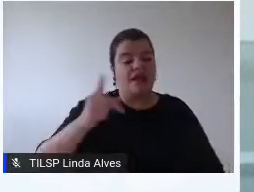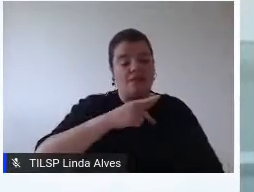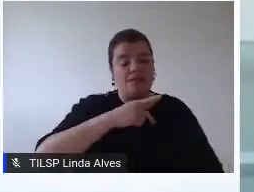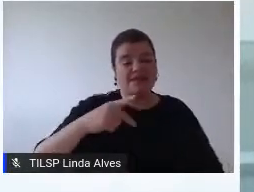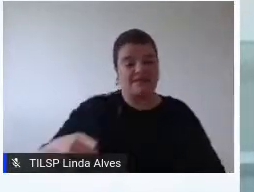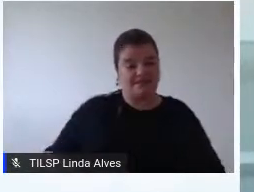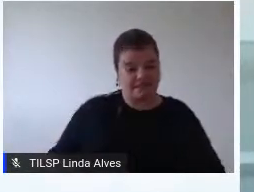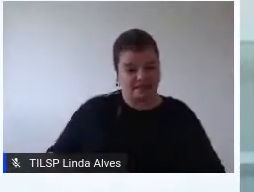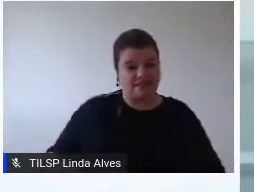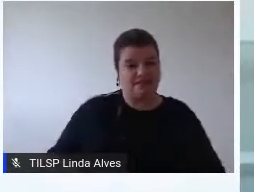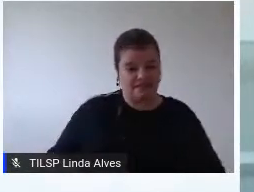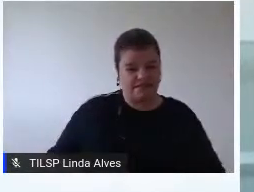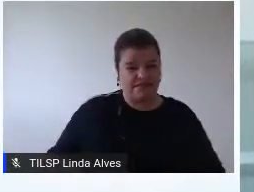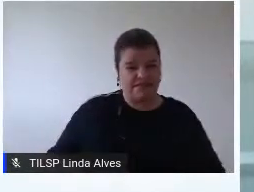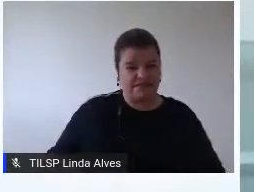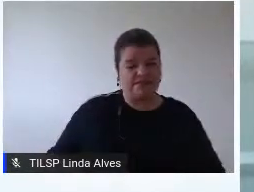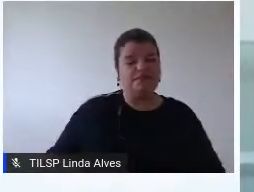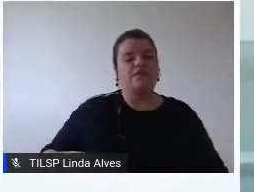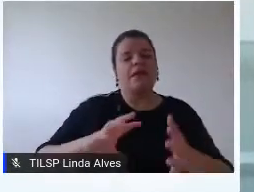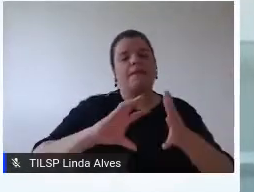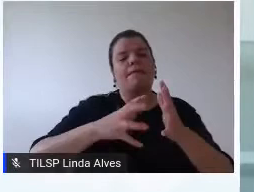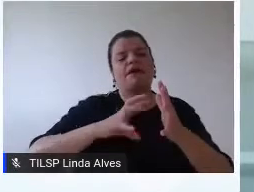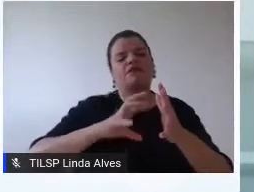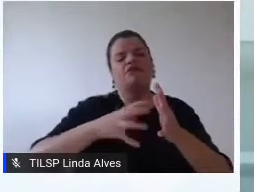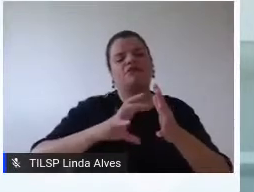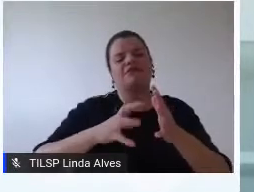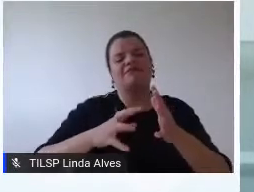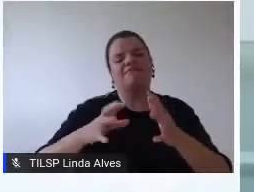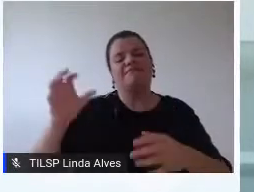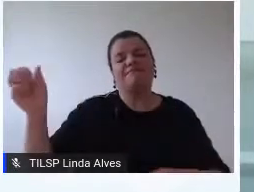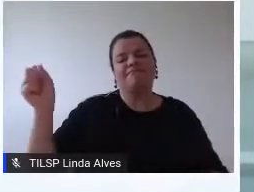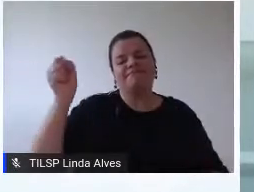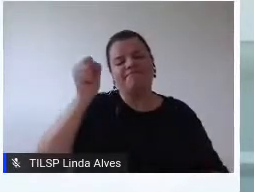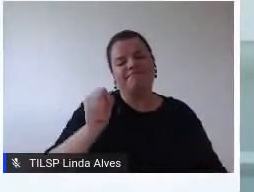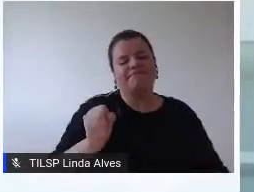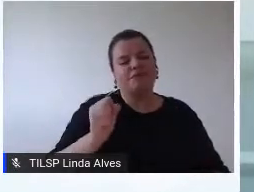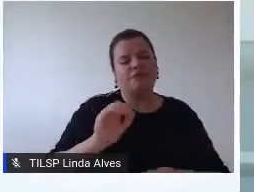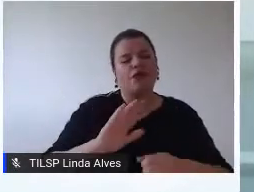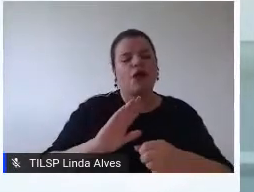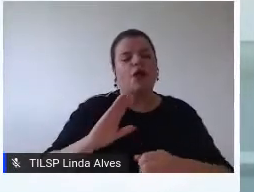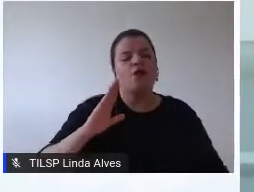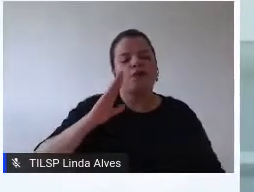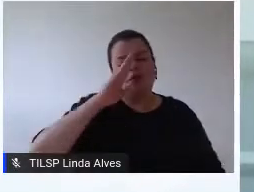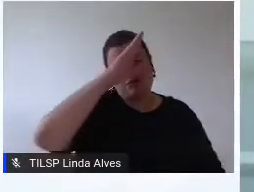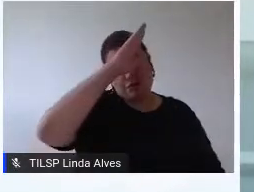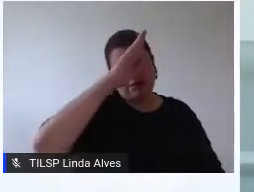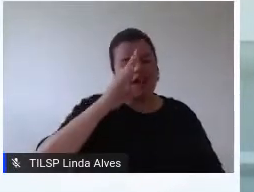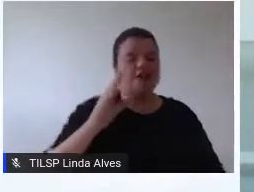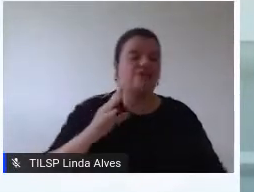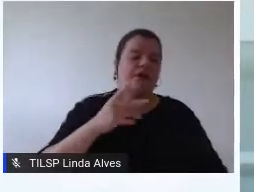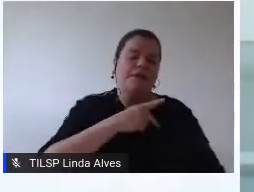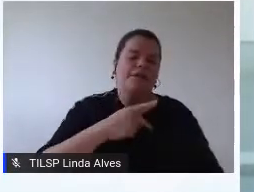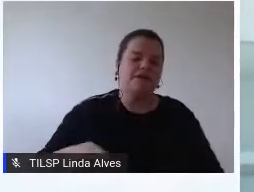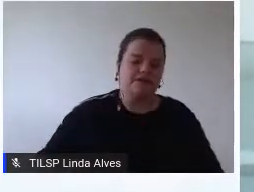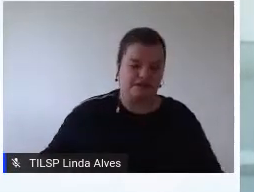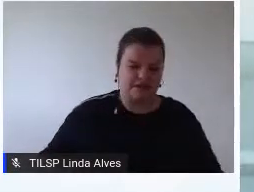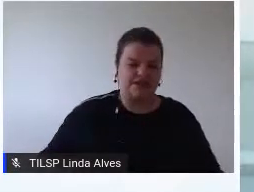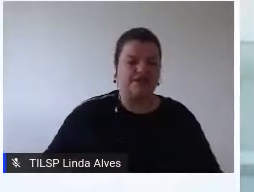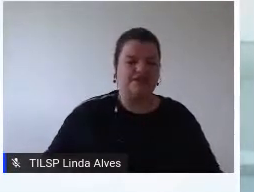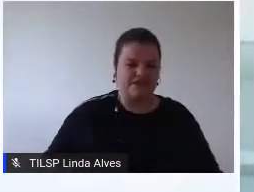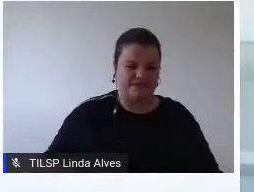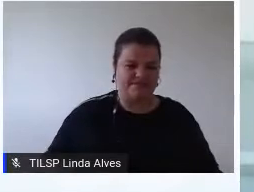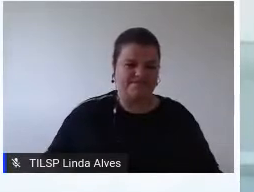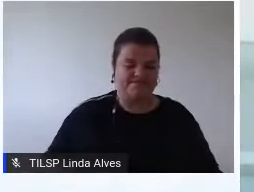é o presidente do partido que abrigou o Bolsonaro para que fosse candidato a presidente ou presidência da